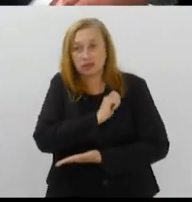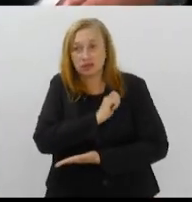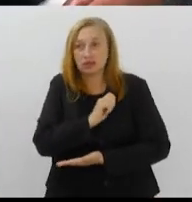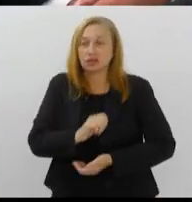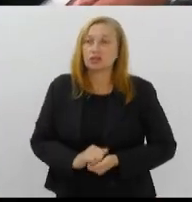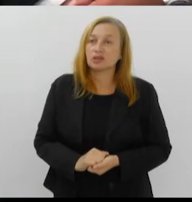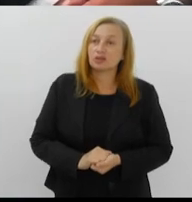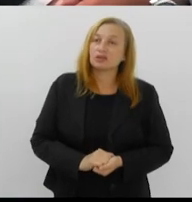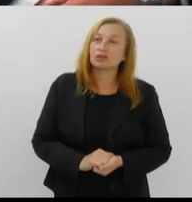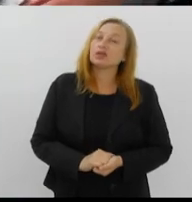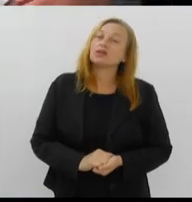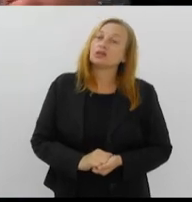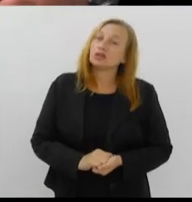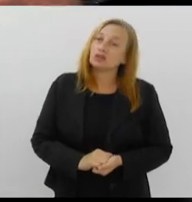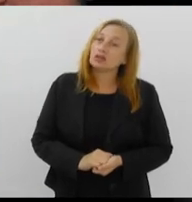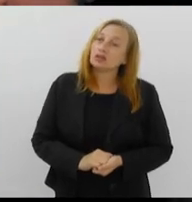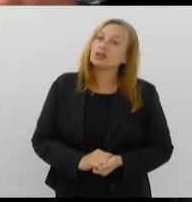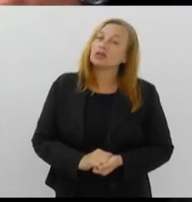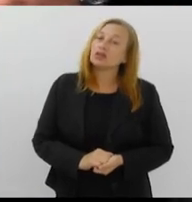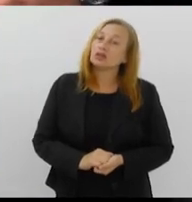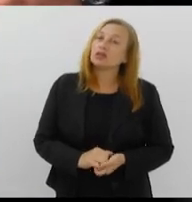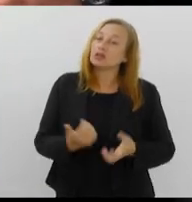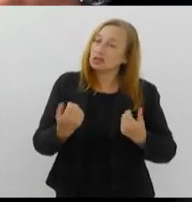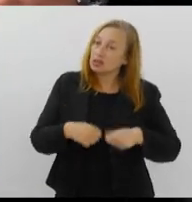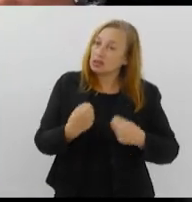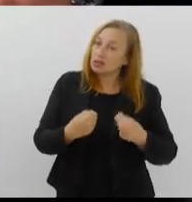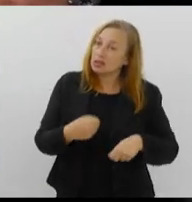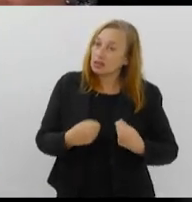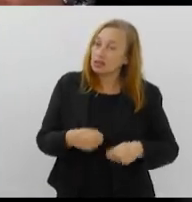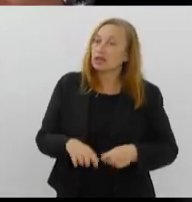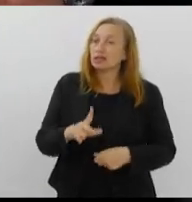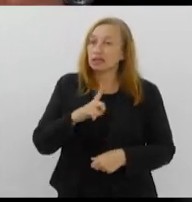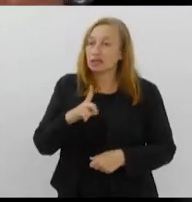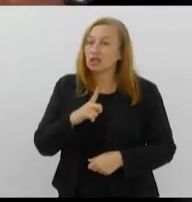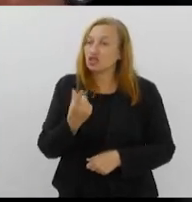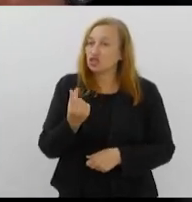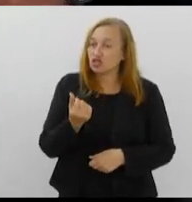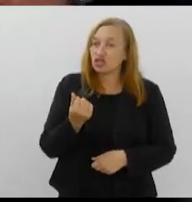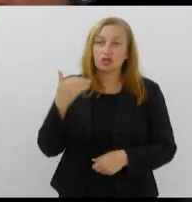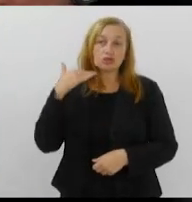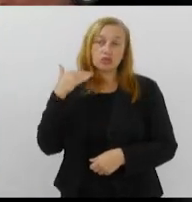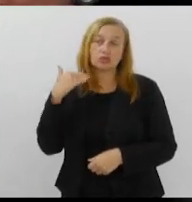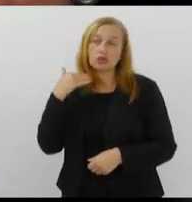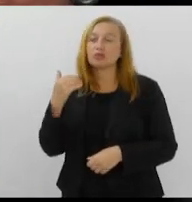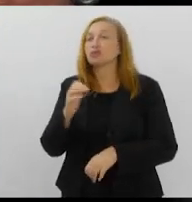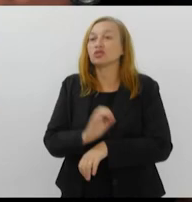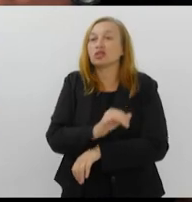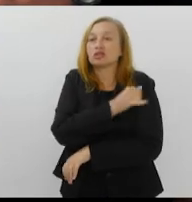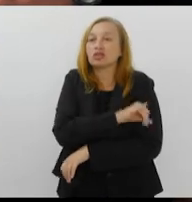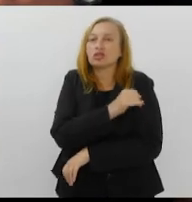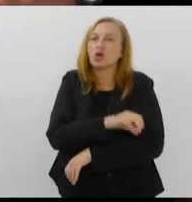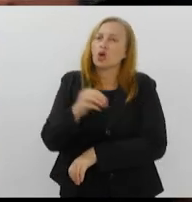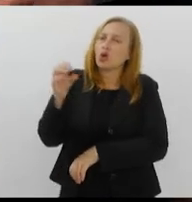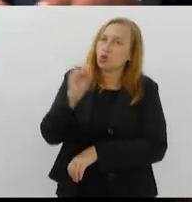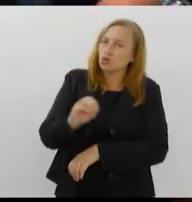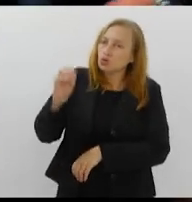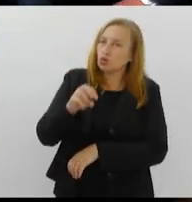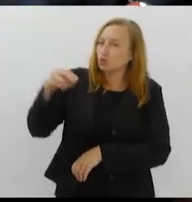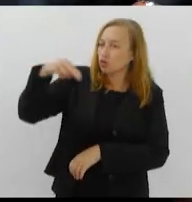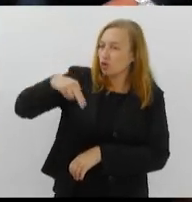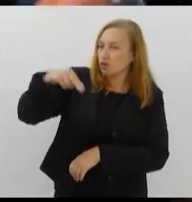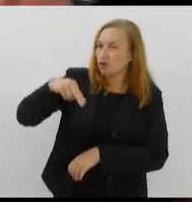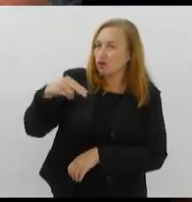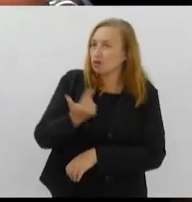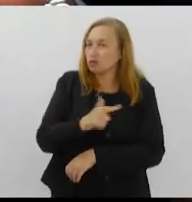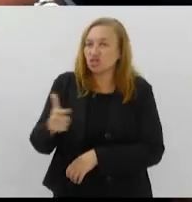tem feito falta aos cofres públicos do Estado do Rio de Janeiro. Quando chegar em outubro, novembro, o Estado do Rio de Janeiro não